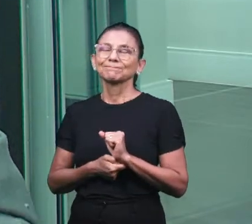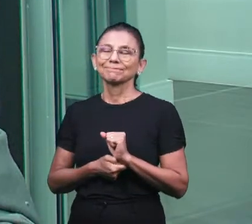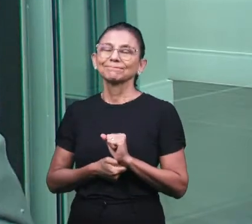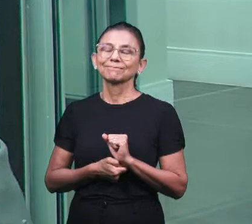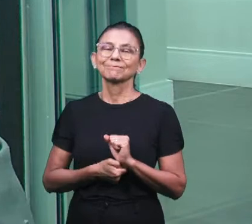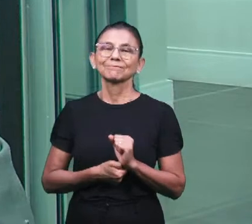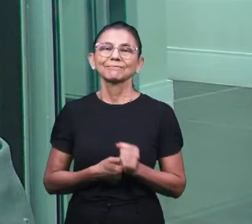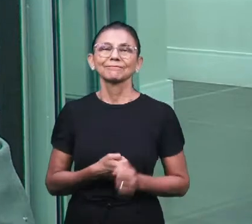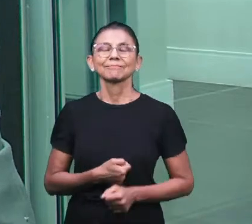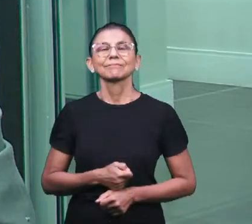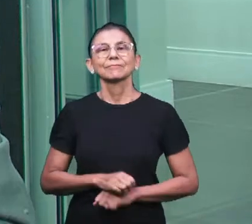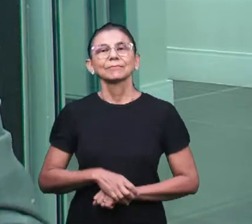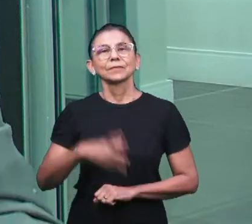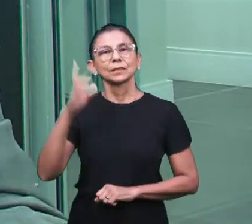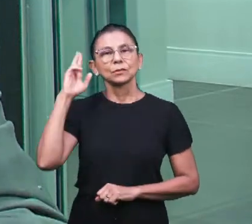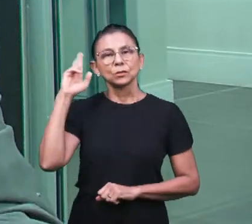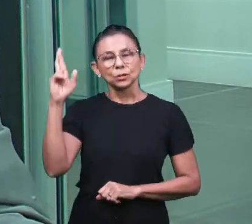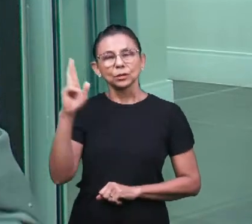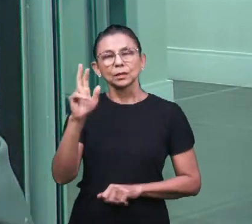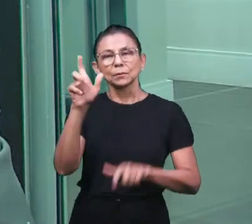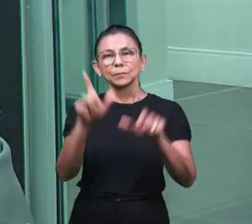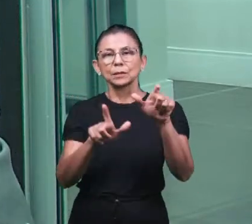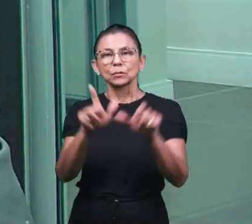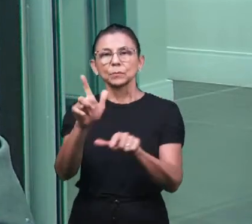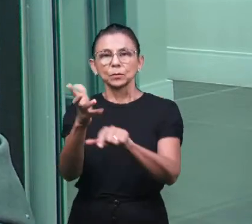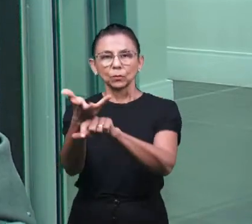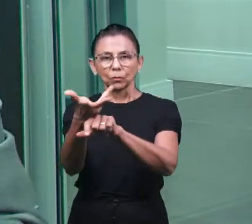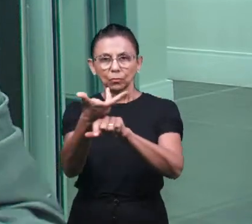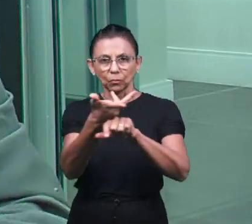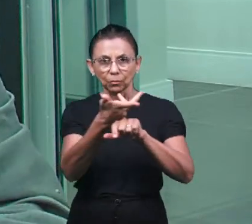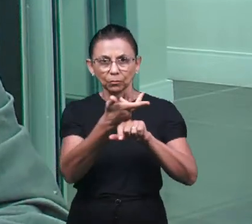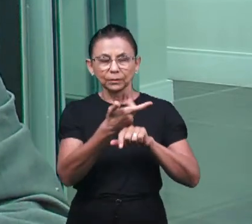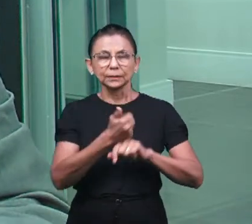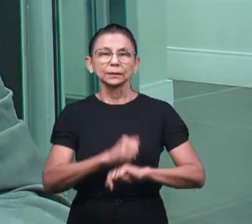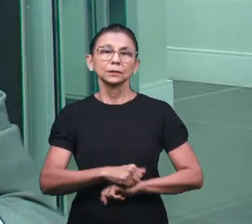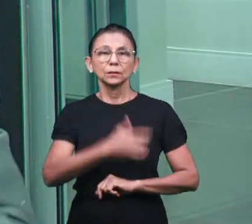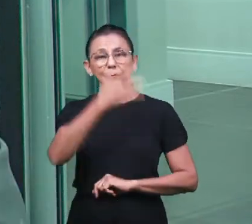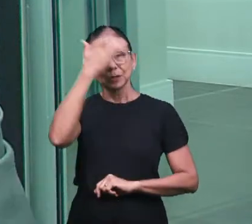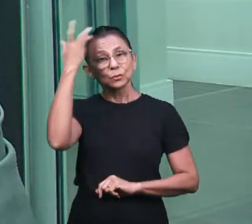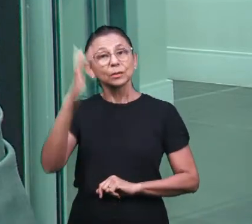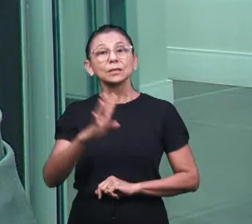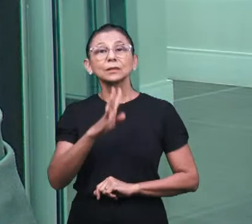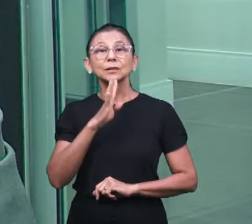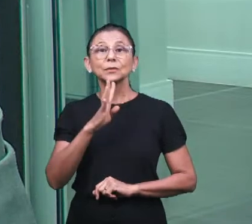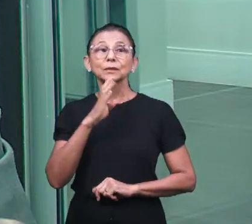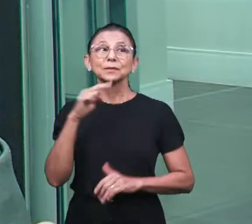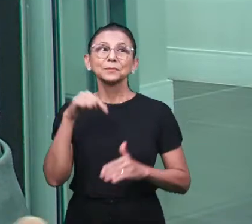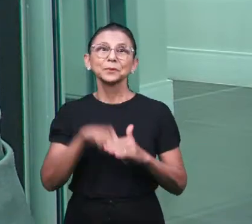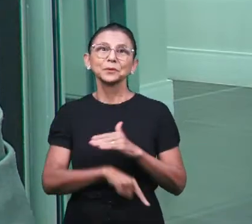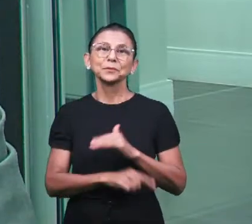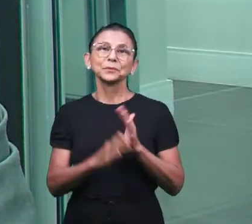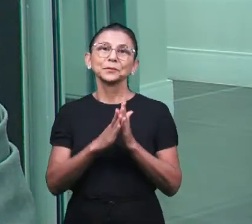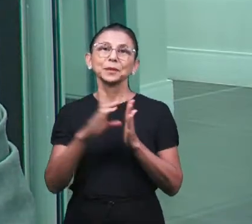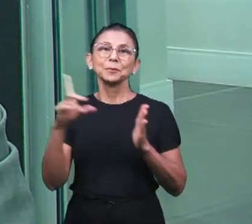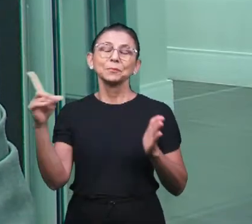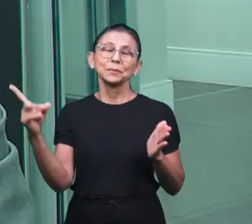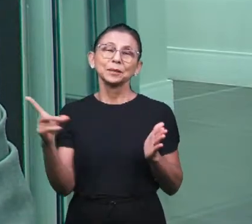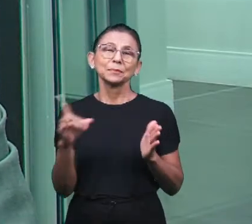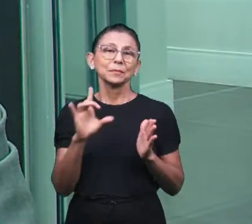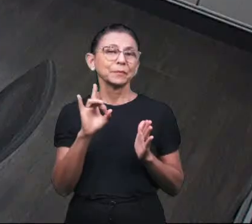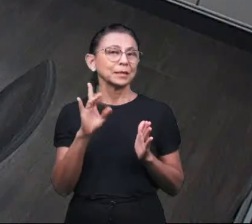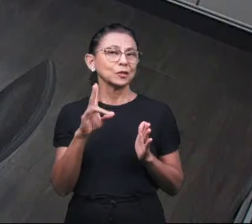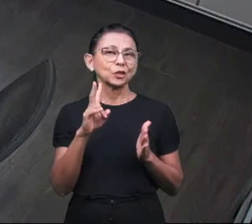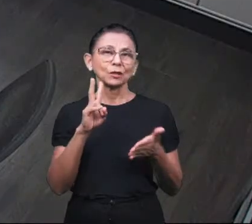isso, trazido pessoas, homens conhecedores da Bíblia, mas que não entraram além da letra, né? E isso tem sido a nossa experiência,